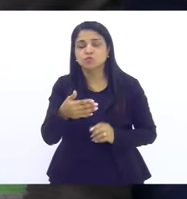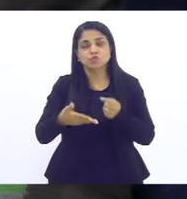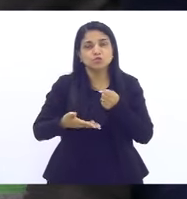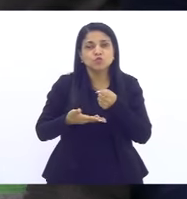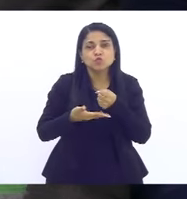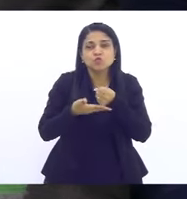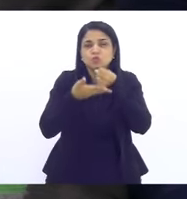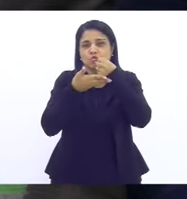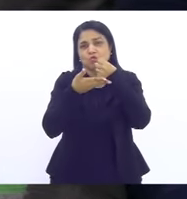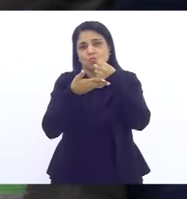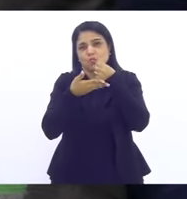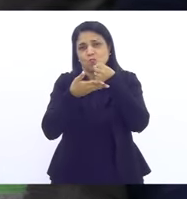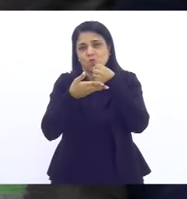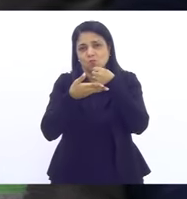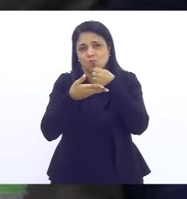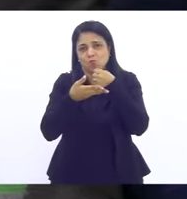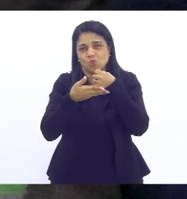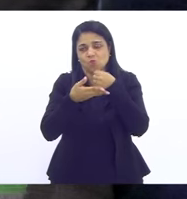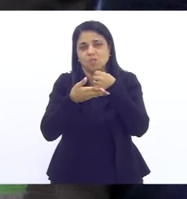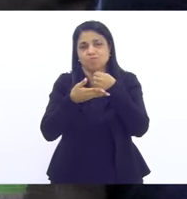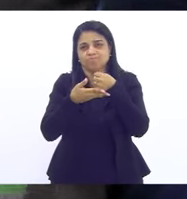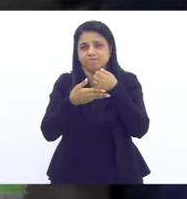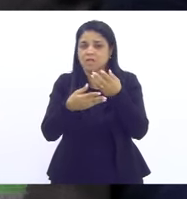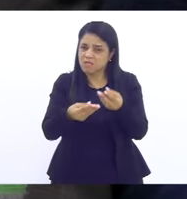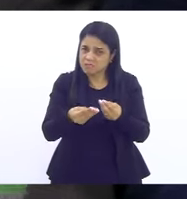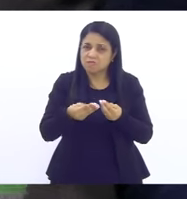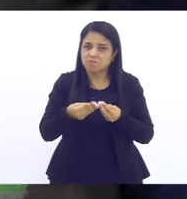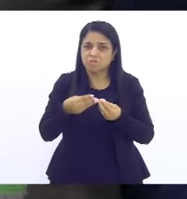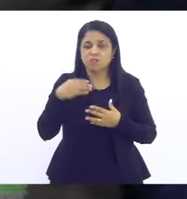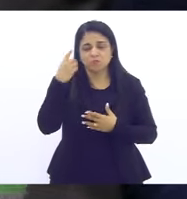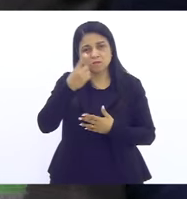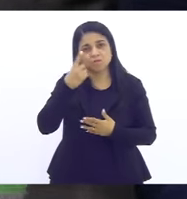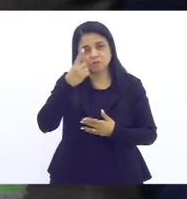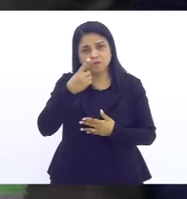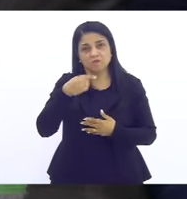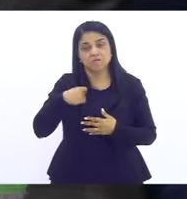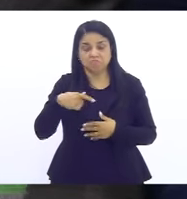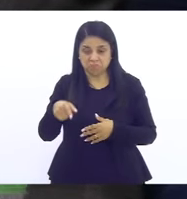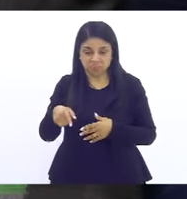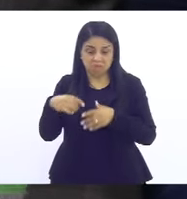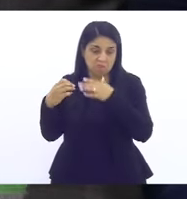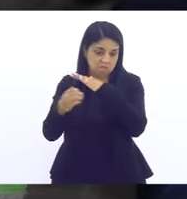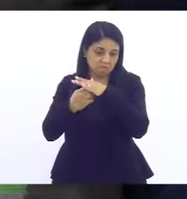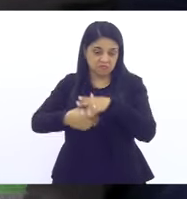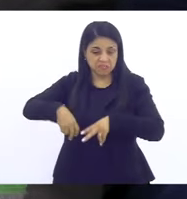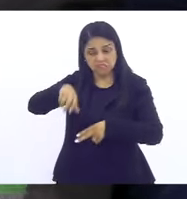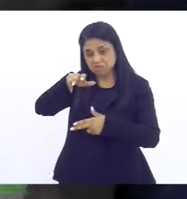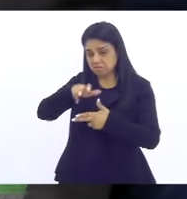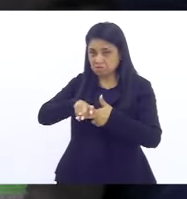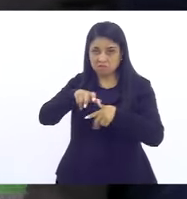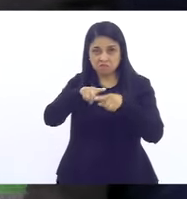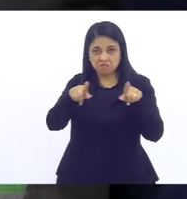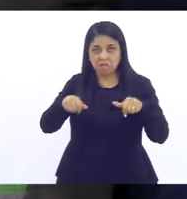socorro, deputado Mourinho. E sabe o que vai acontecer quando sair daqui? Eles vão para a empresa deles, vão sentar na sala com ar-condicionado, ó,